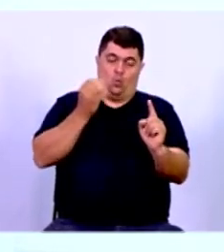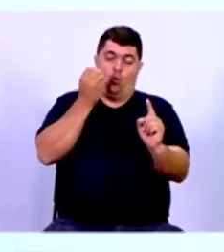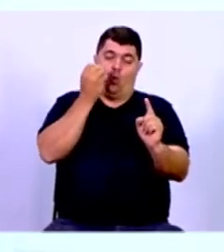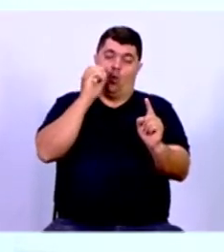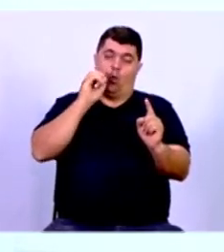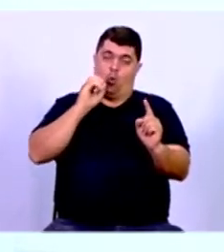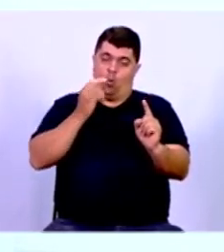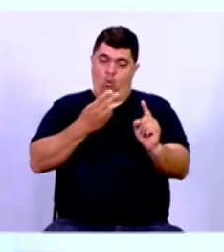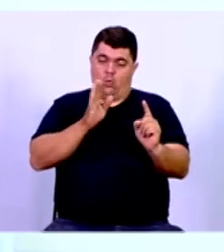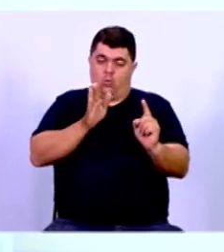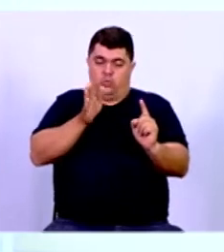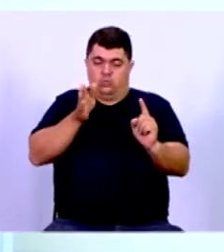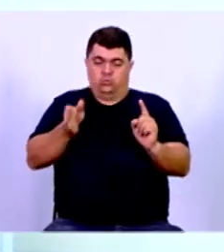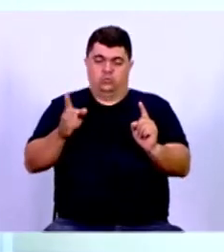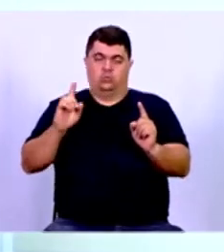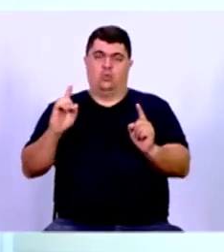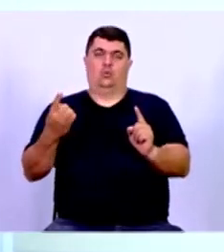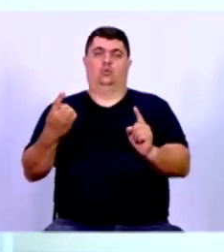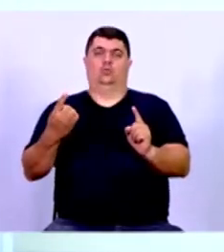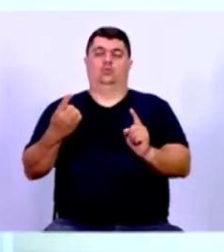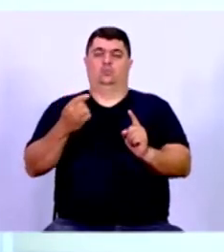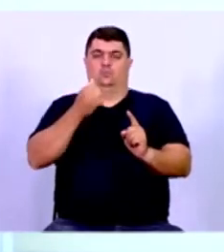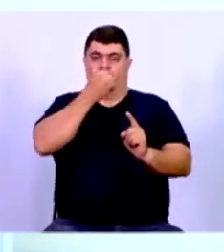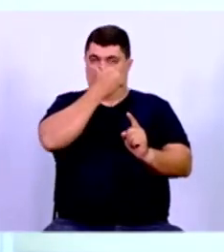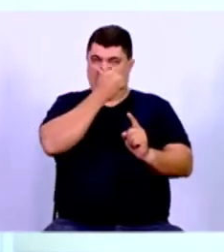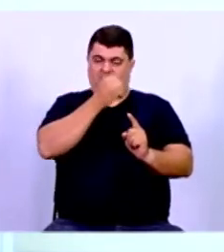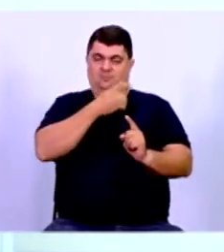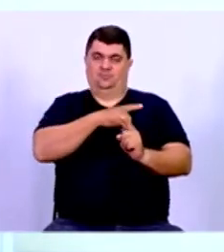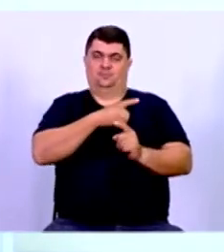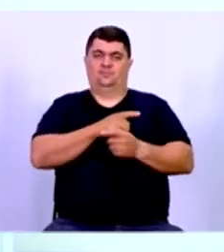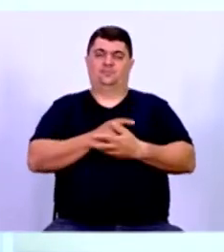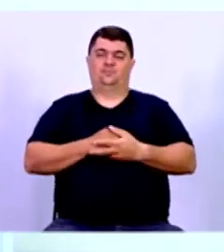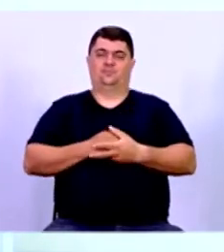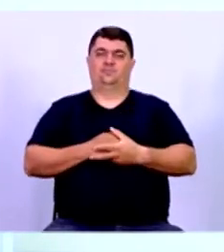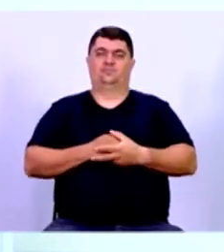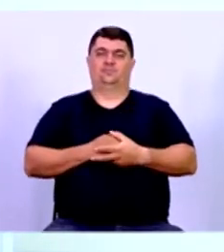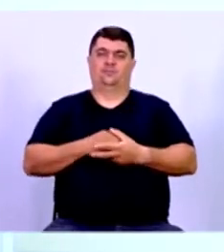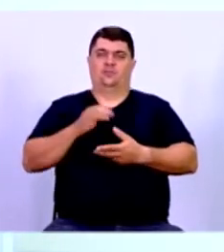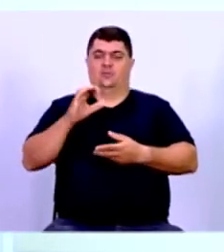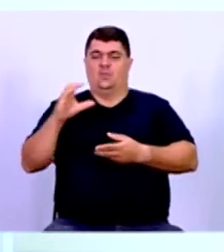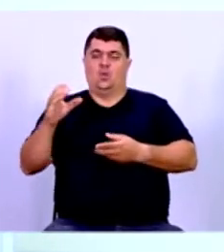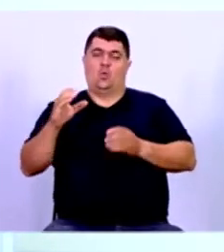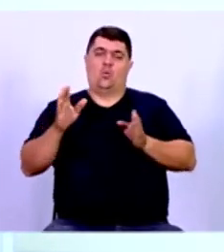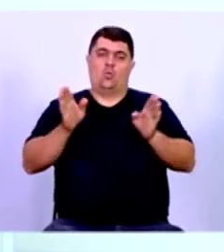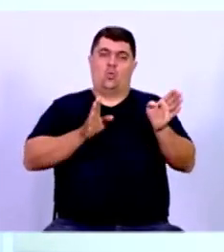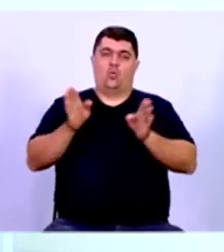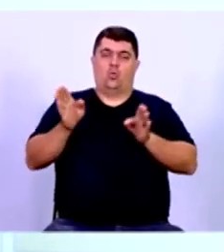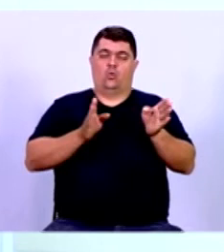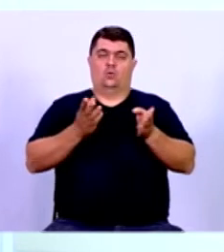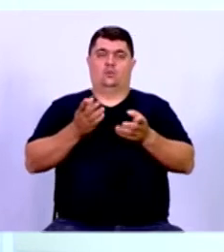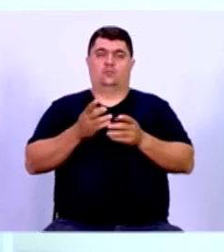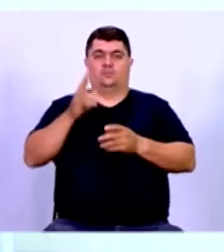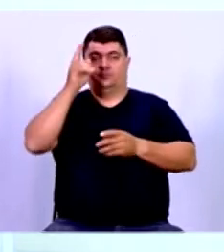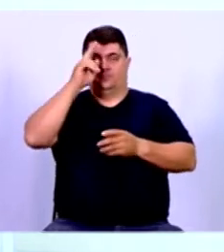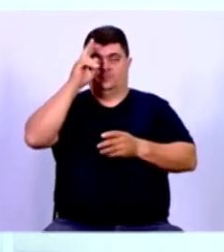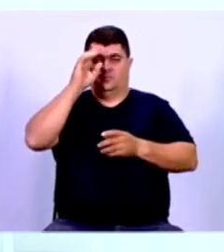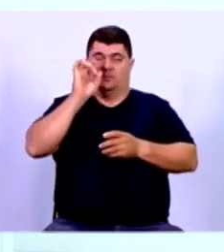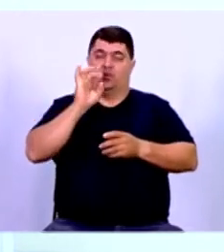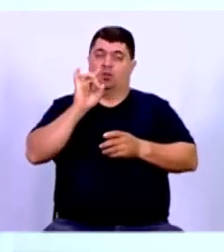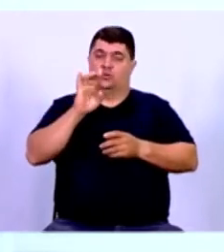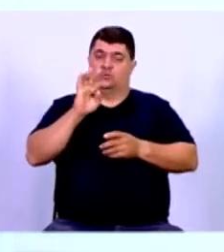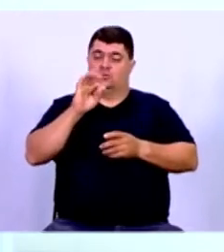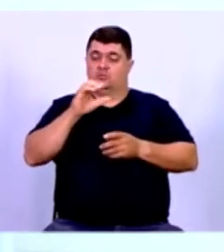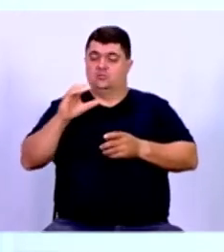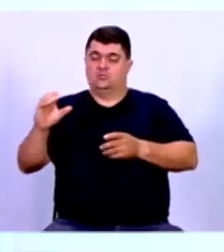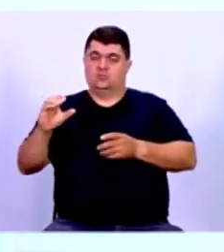curso essa etapa. Então, uma coisa é o estágio, outra coisa é o trabalho de conclusão de curso. Ou você faz um ou você faz outro. Lembrando que você só faz o